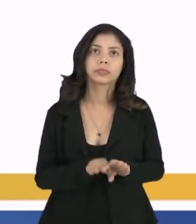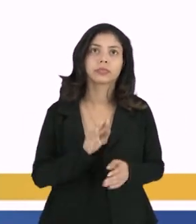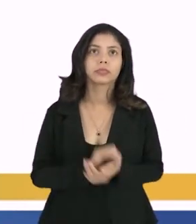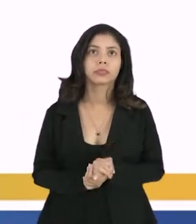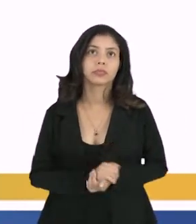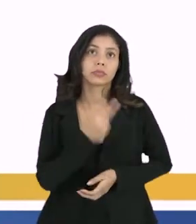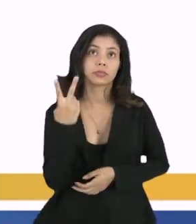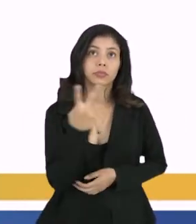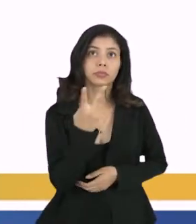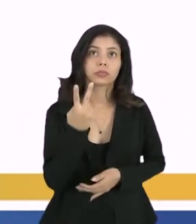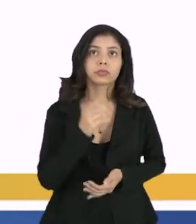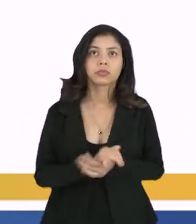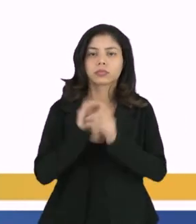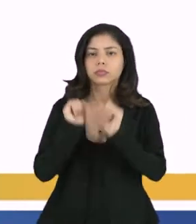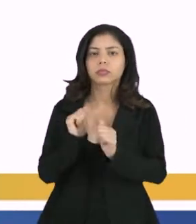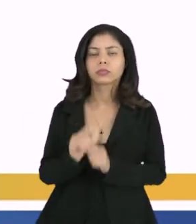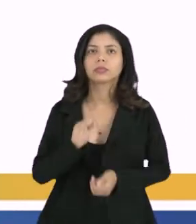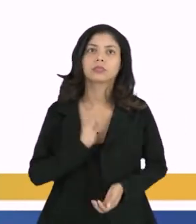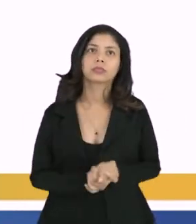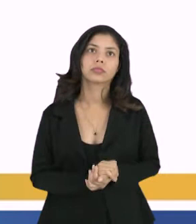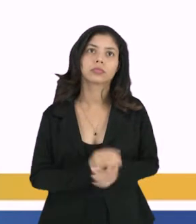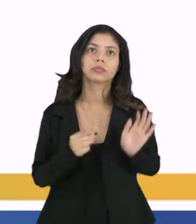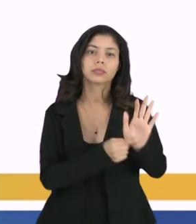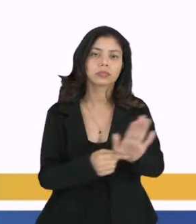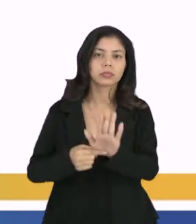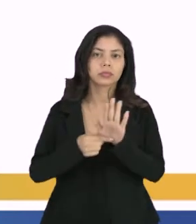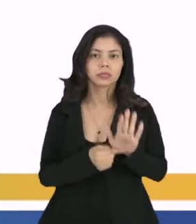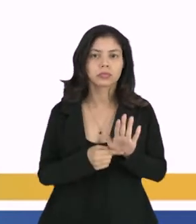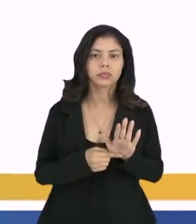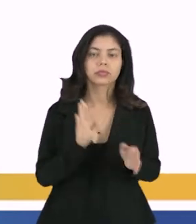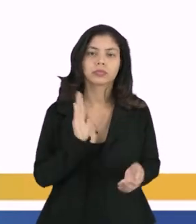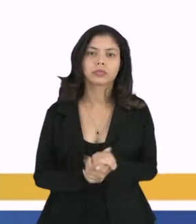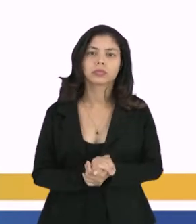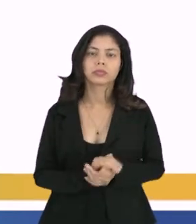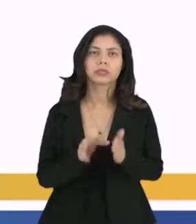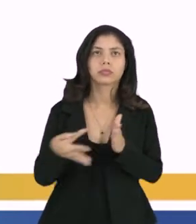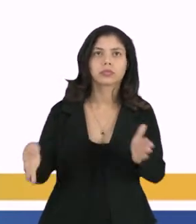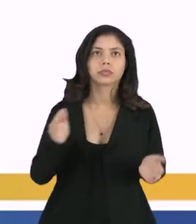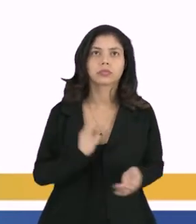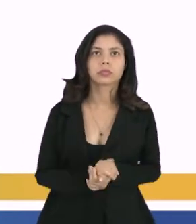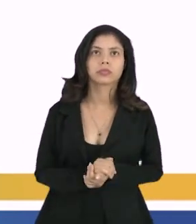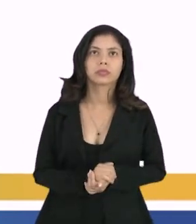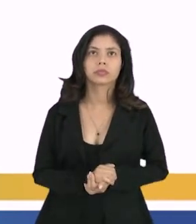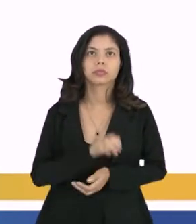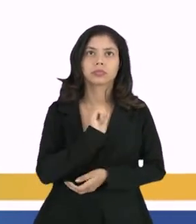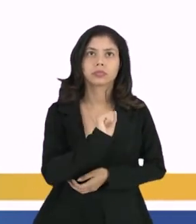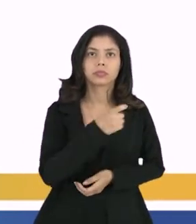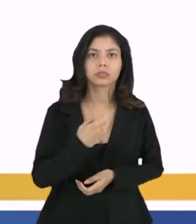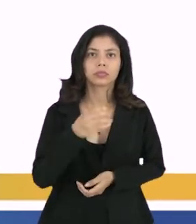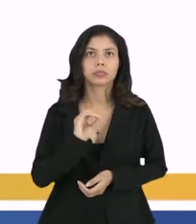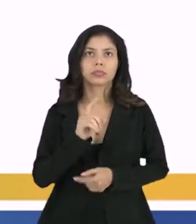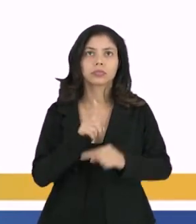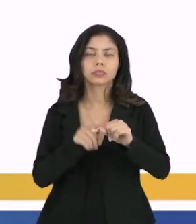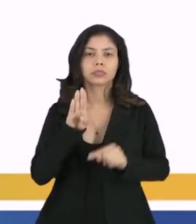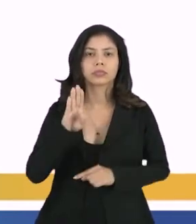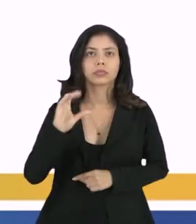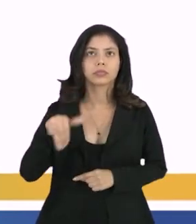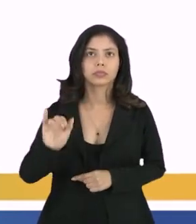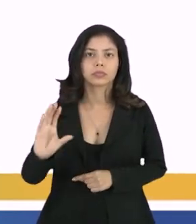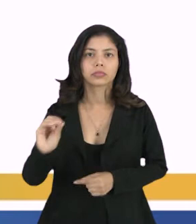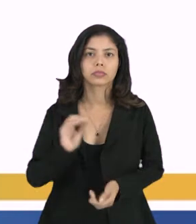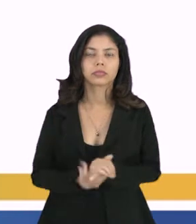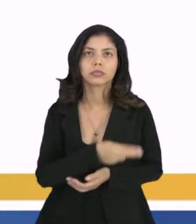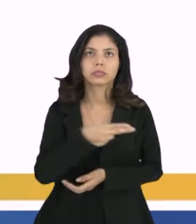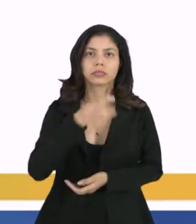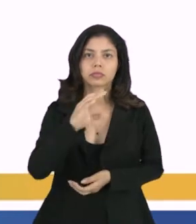duas incógnitas, ela pode ser representada na forma ax mais by igual a c. Então, se x0